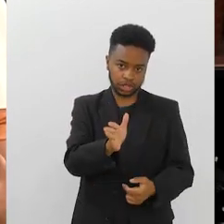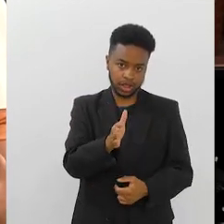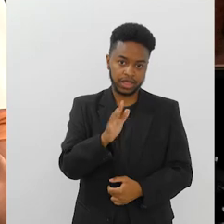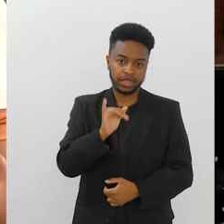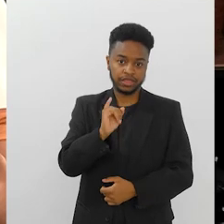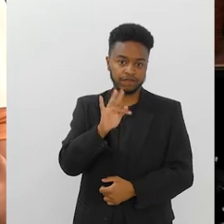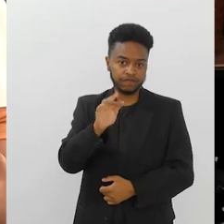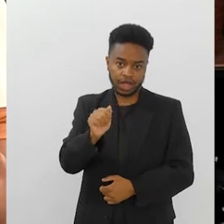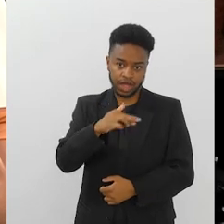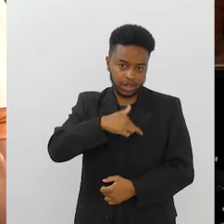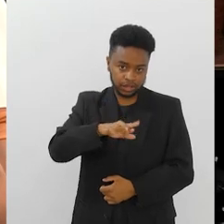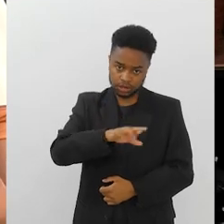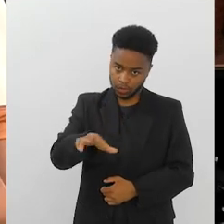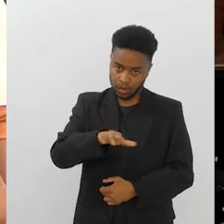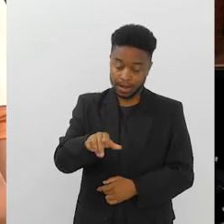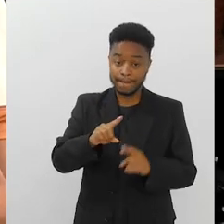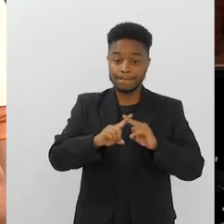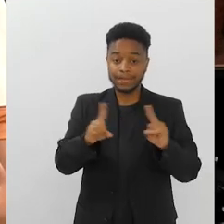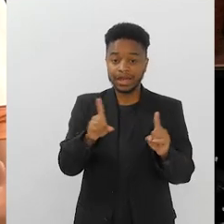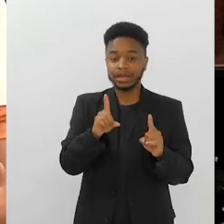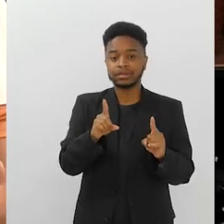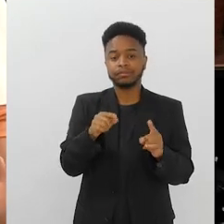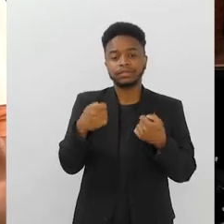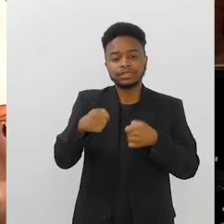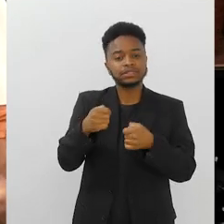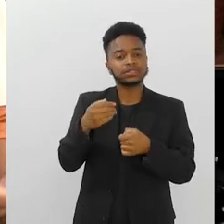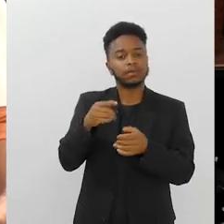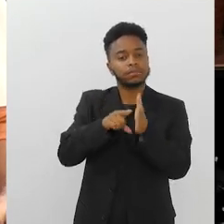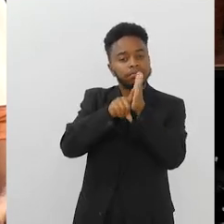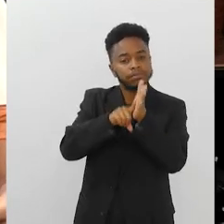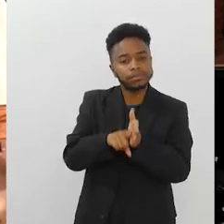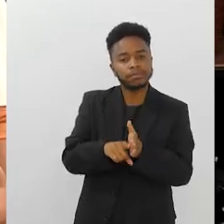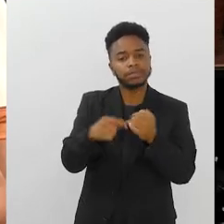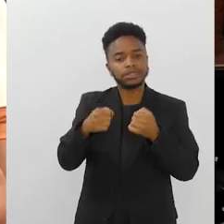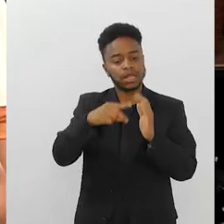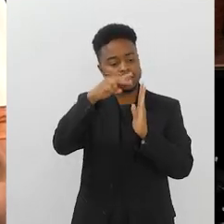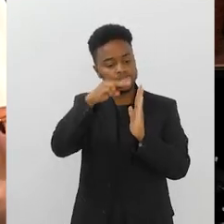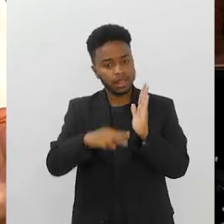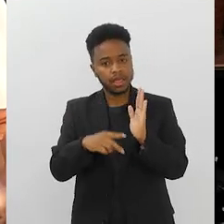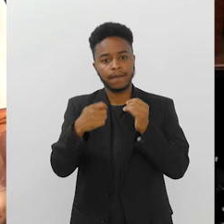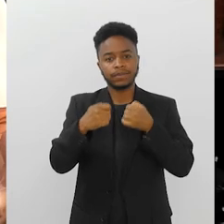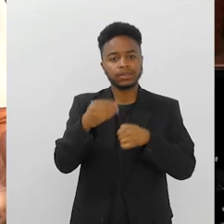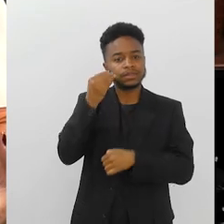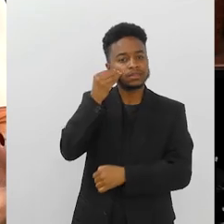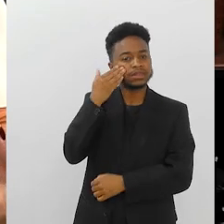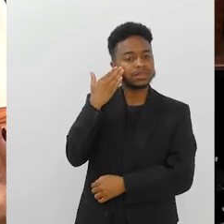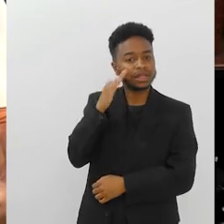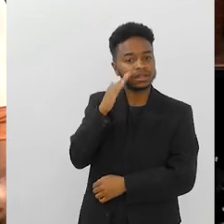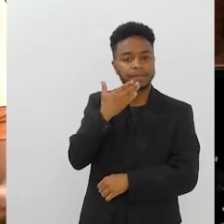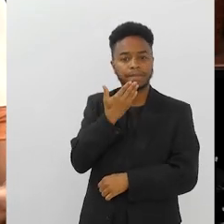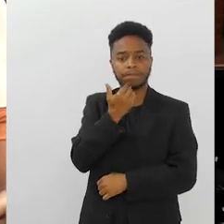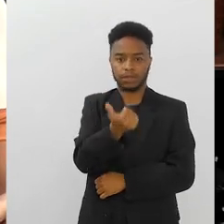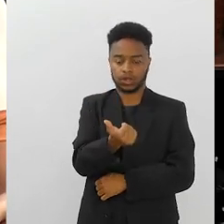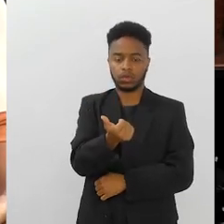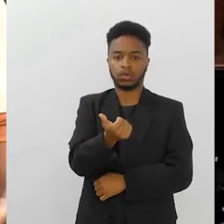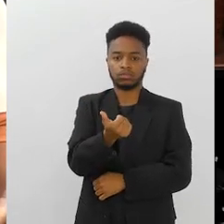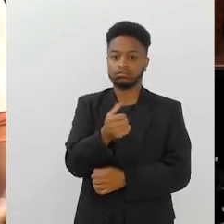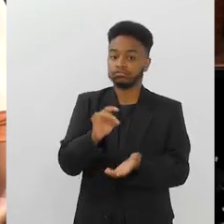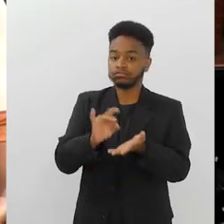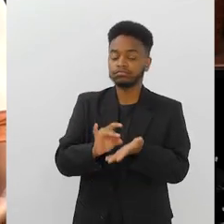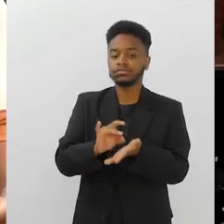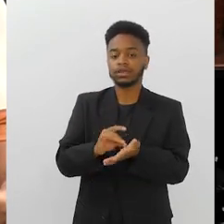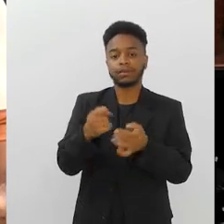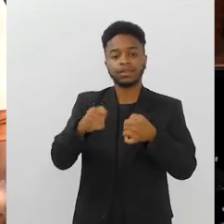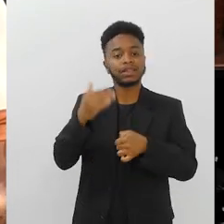religião ifá não é uma religião Mas então busque saber busque ler busque entender